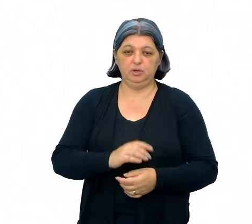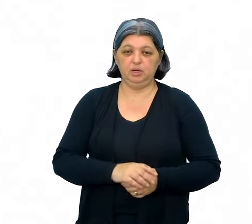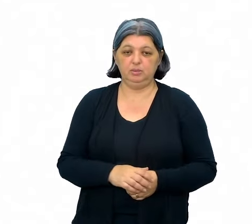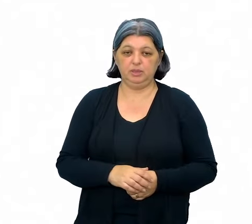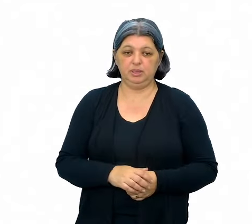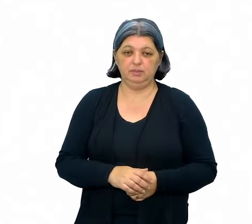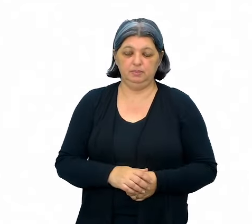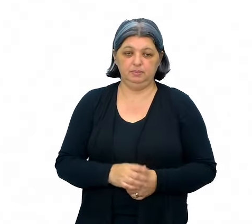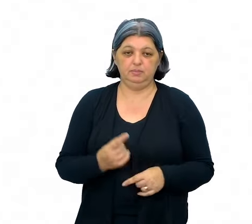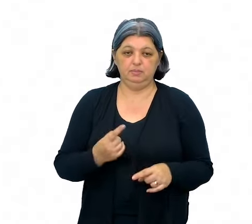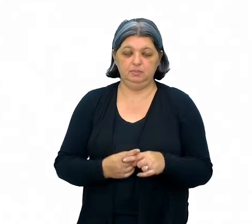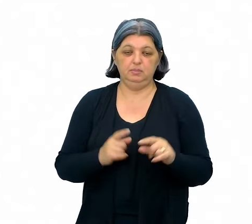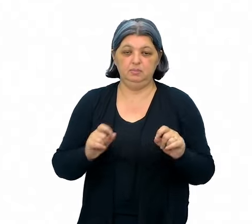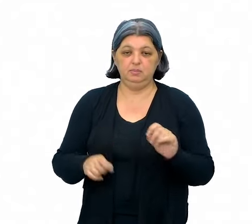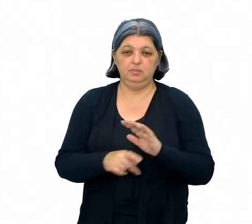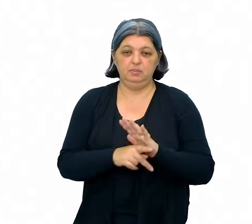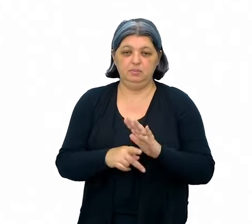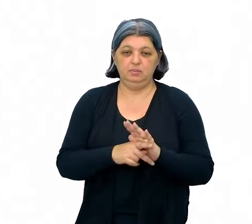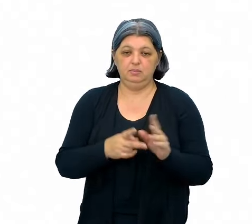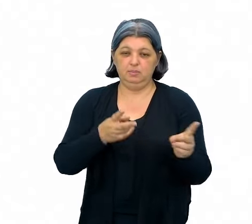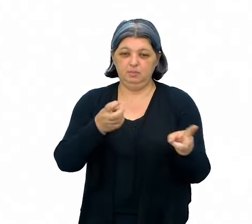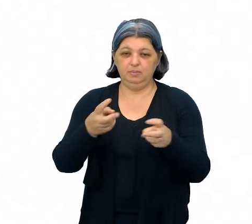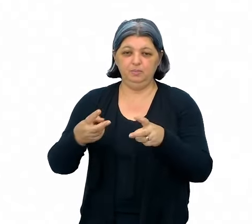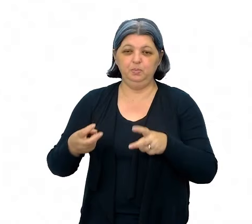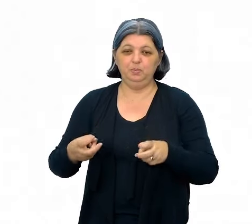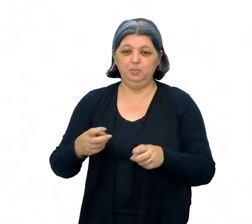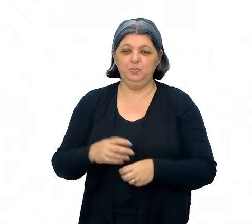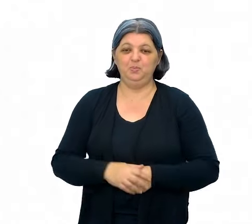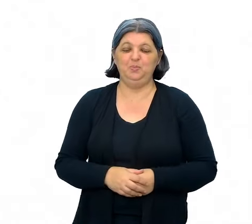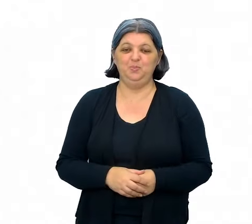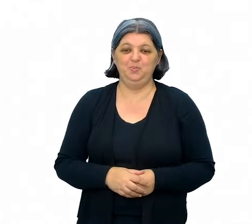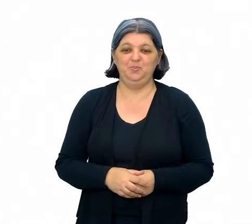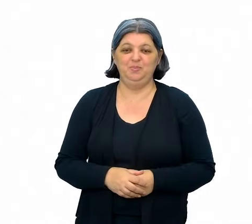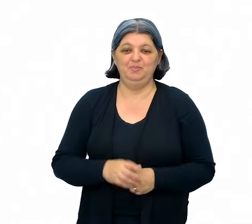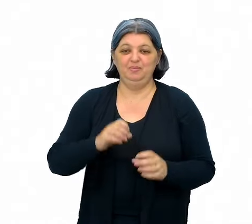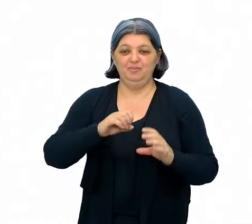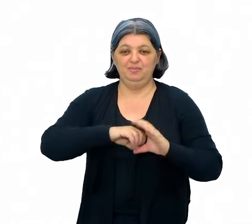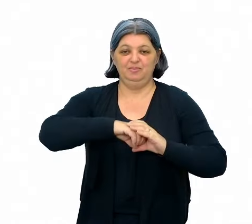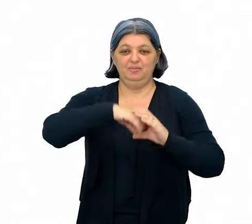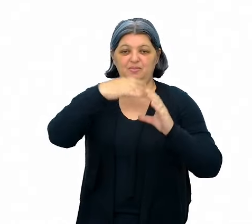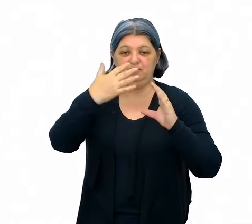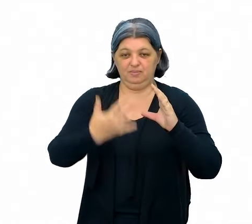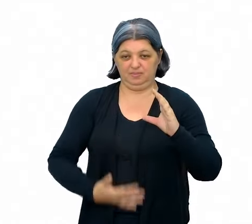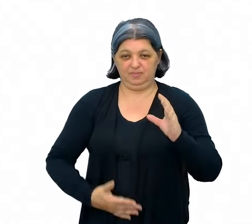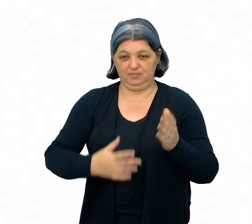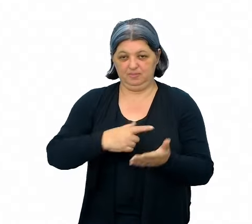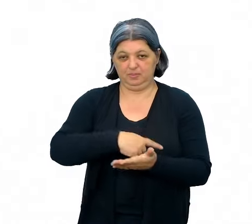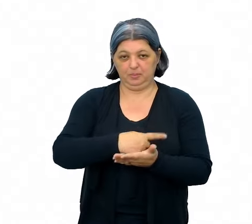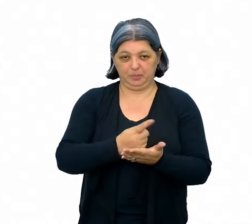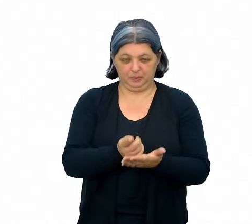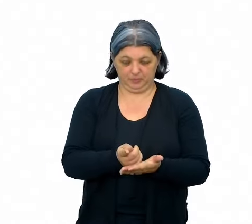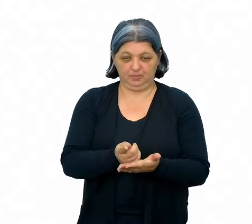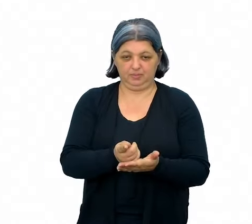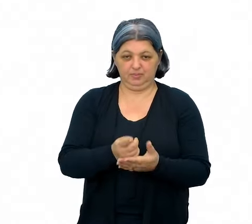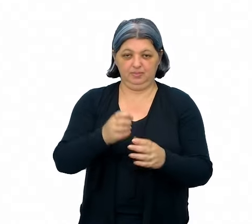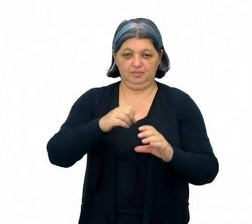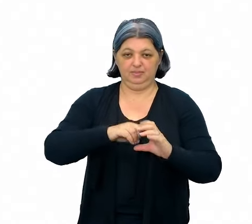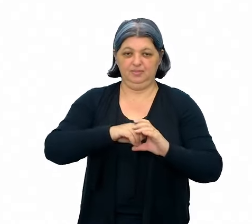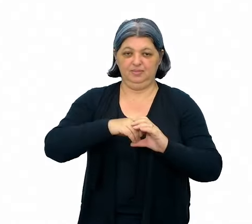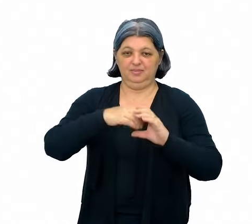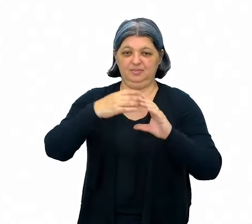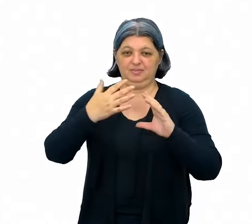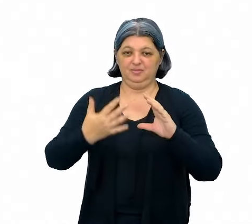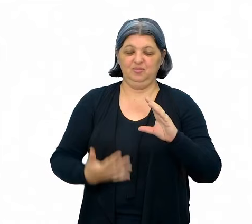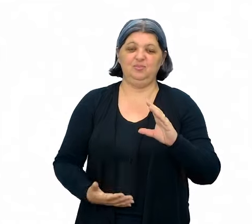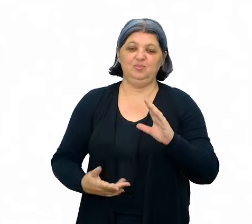ampliam as oportunidades de eles perceberem as características desse gênero, sejam as características